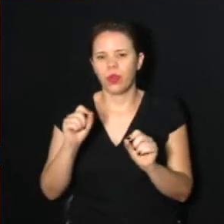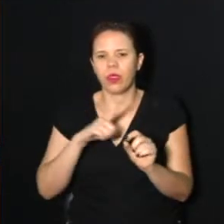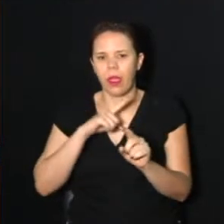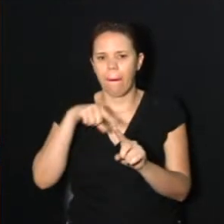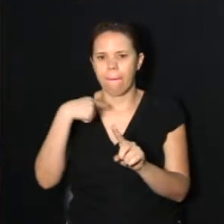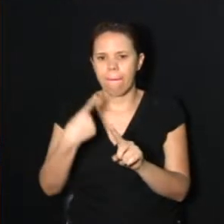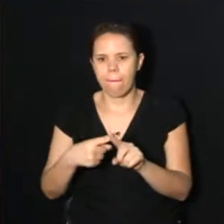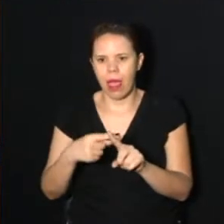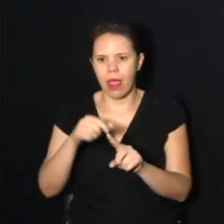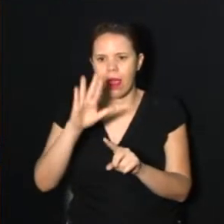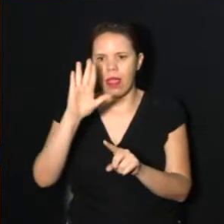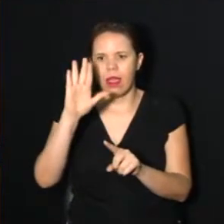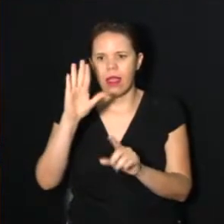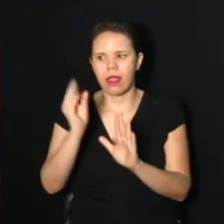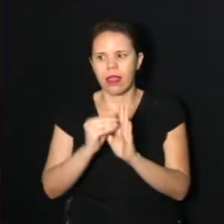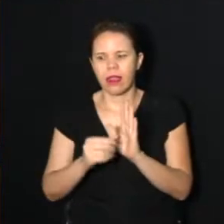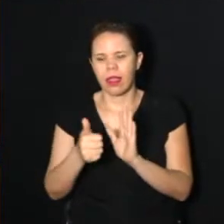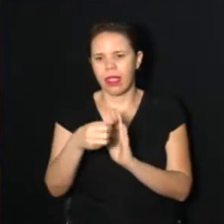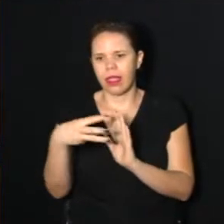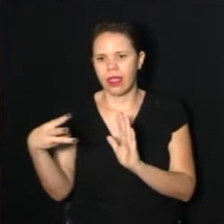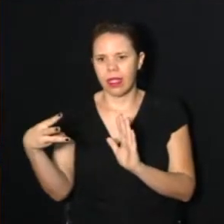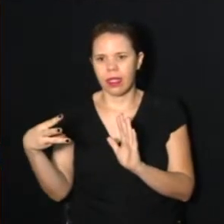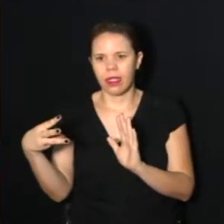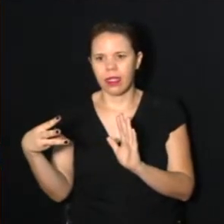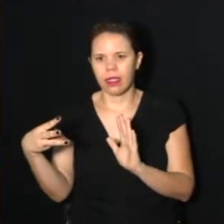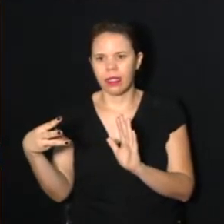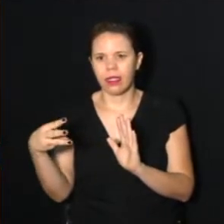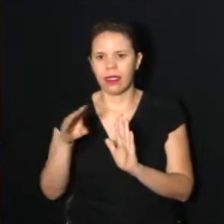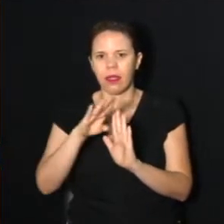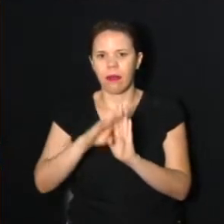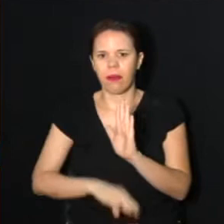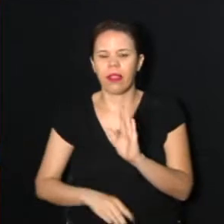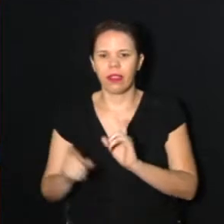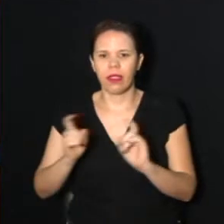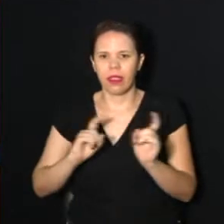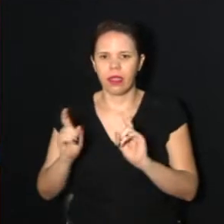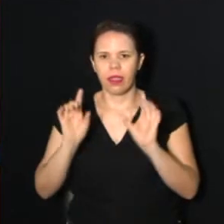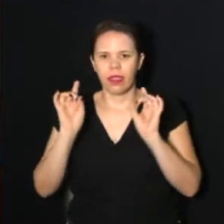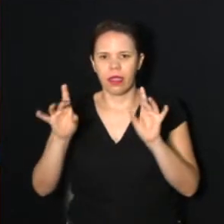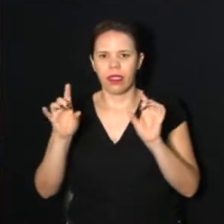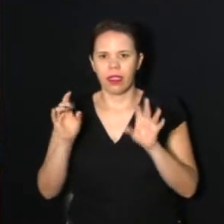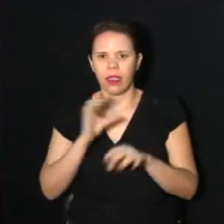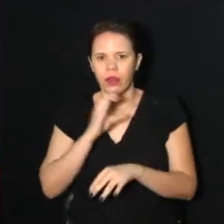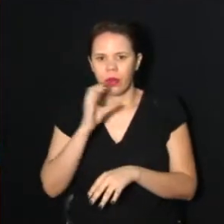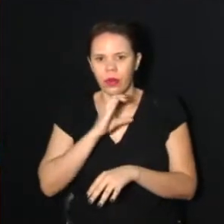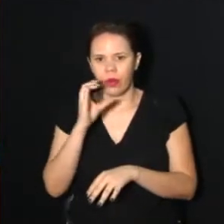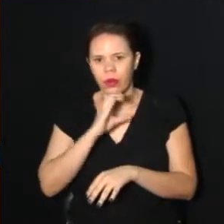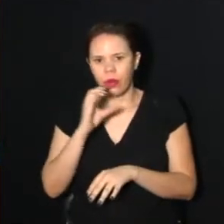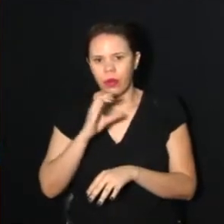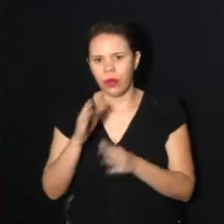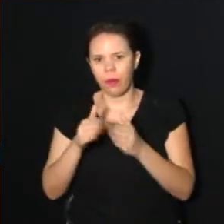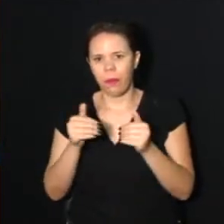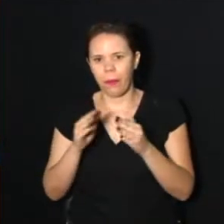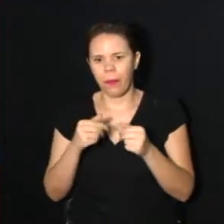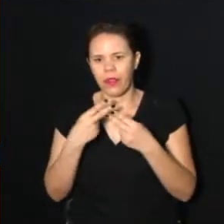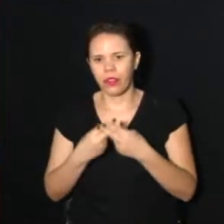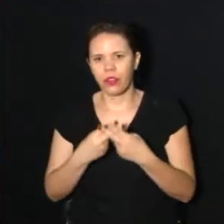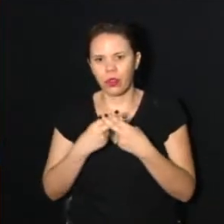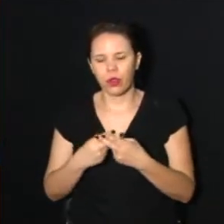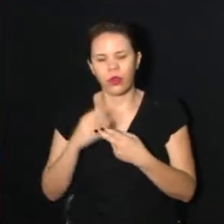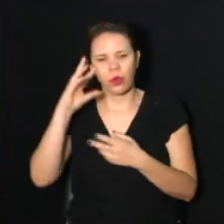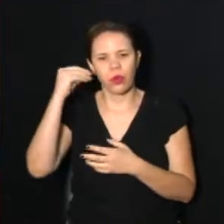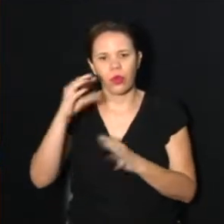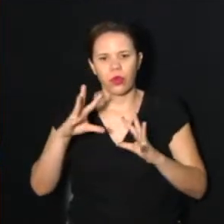alguns itens, 13 itens, na pauta da reunião extraordinária. Por isso eu peço a compreensão, colaboração de todos os membros, o que tem